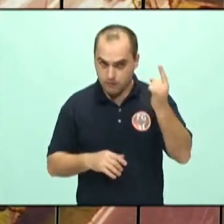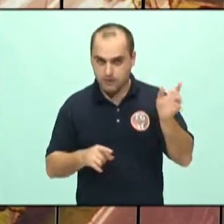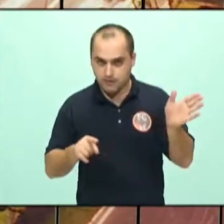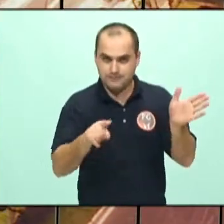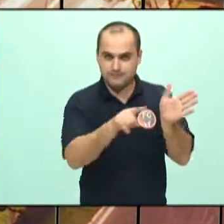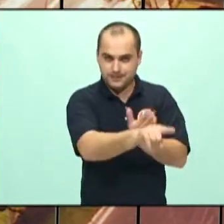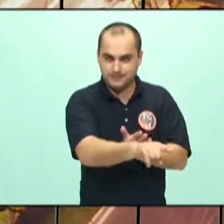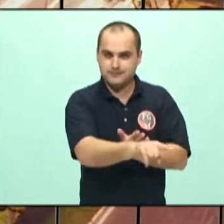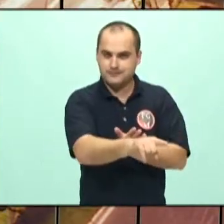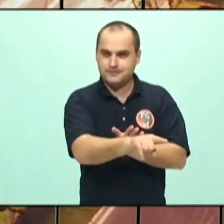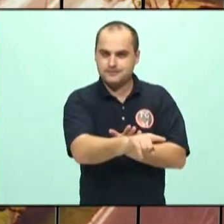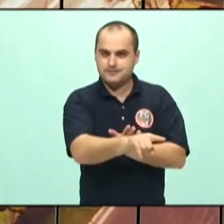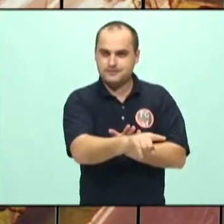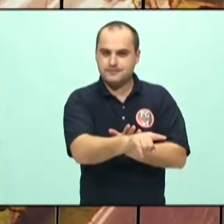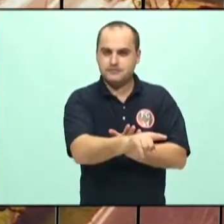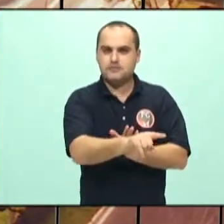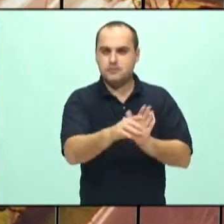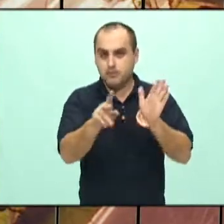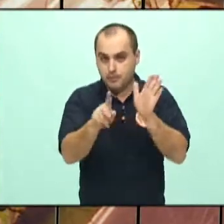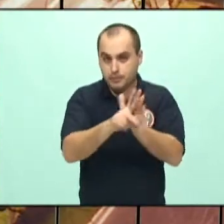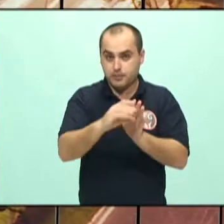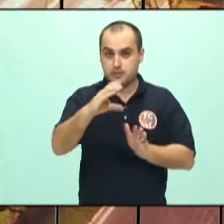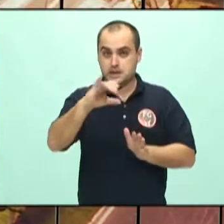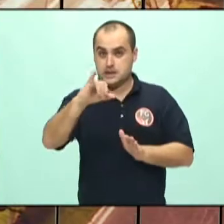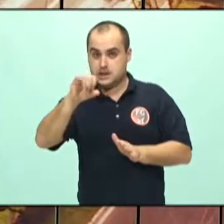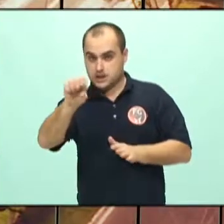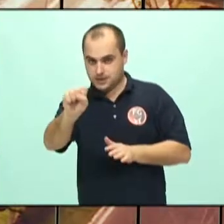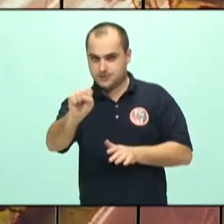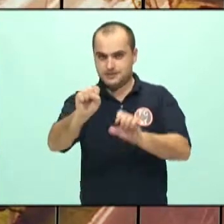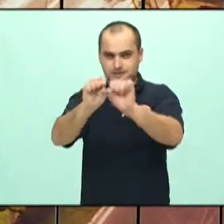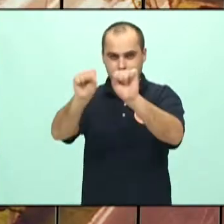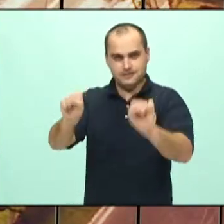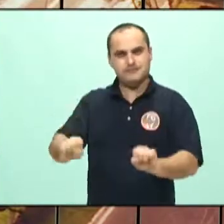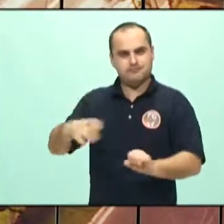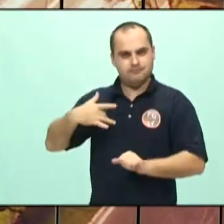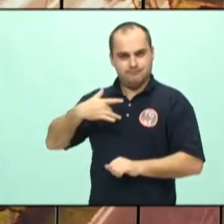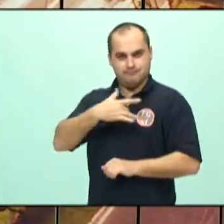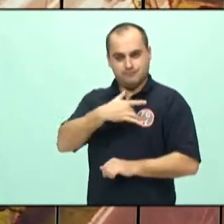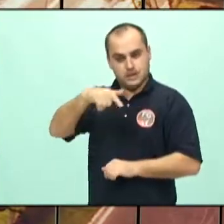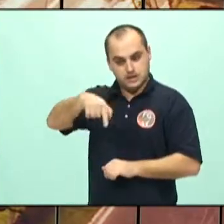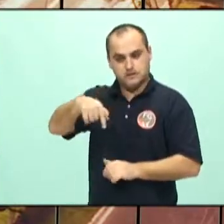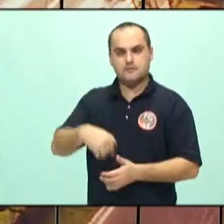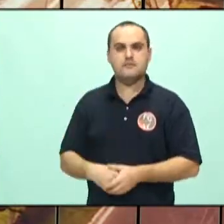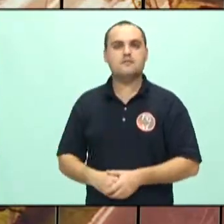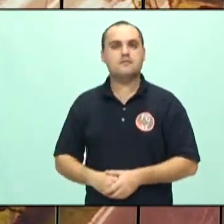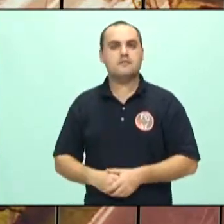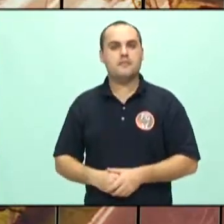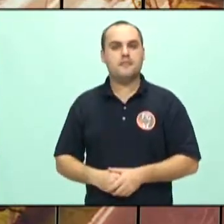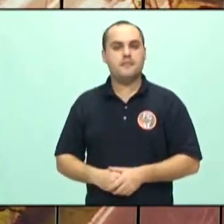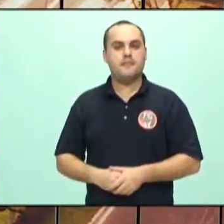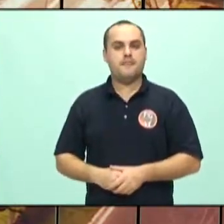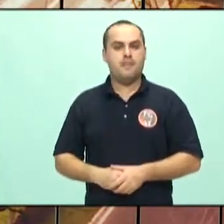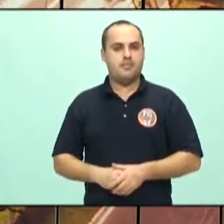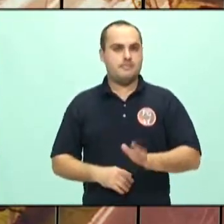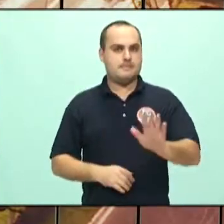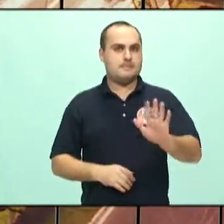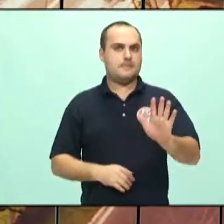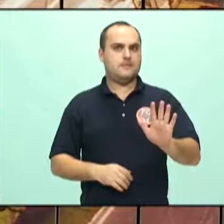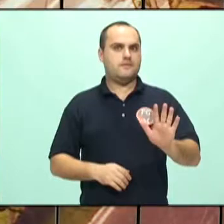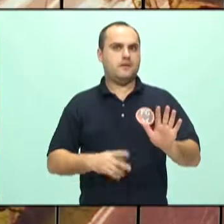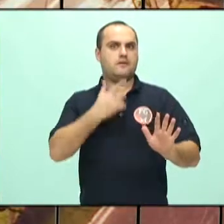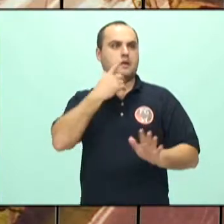diz respeito à questão do SIS, do Sistema de Saúde de Itajaí, porque se nós compararmos, e aqui não estou fazendo o papel